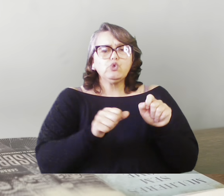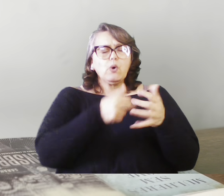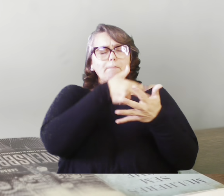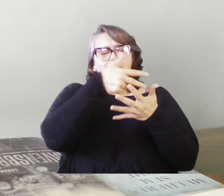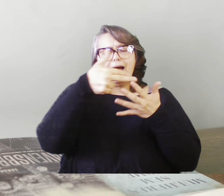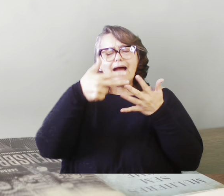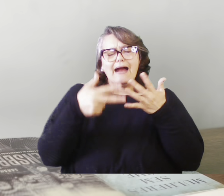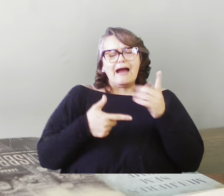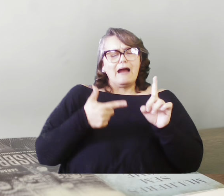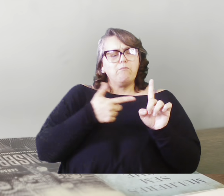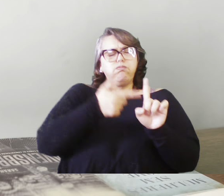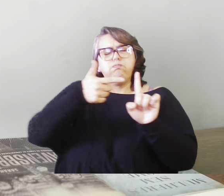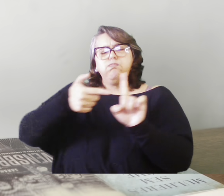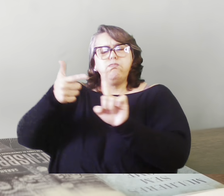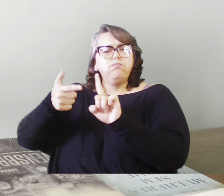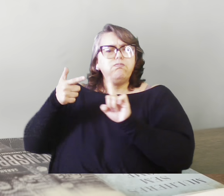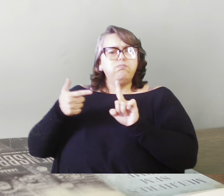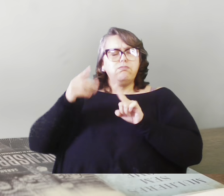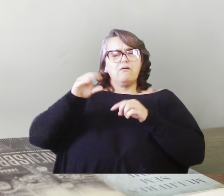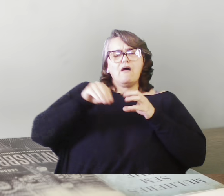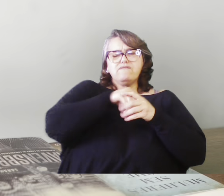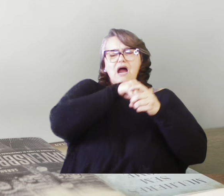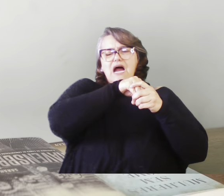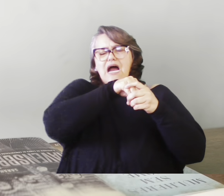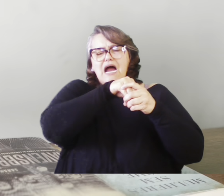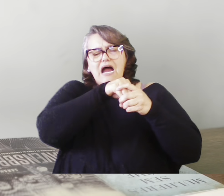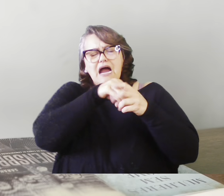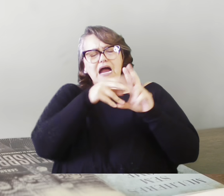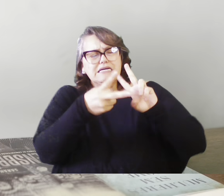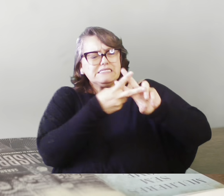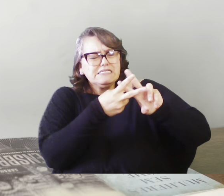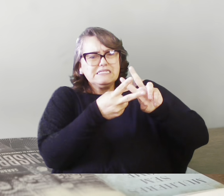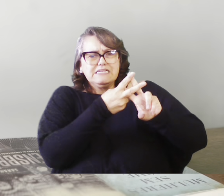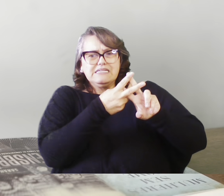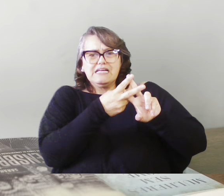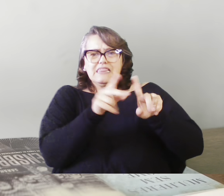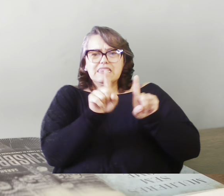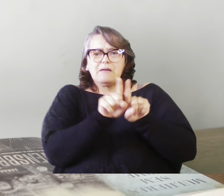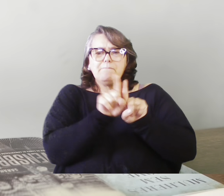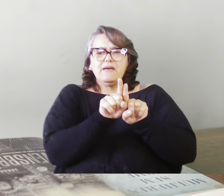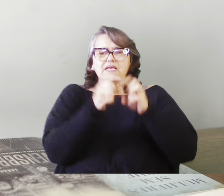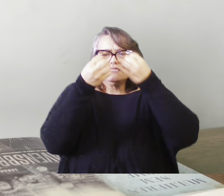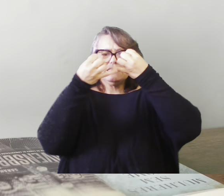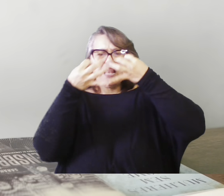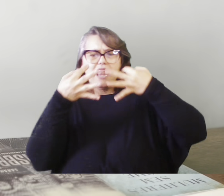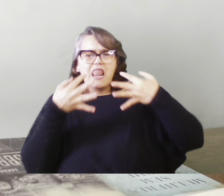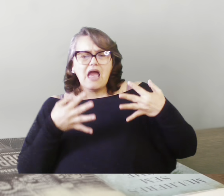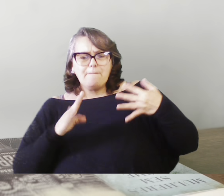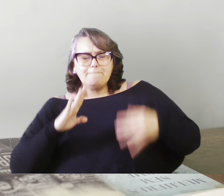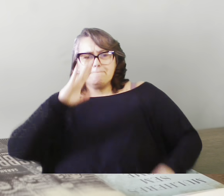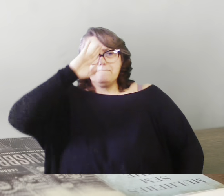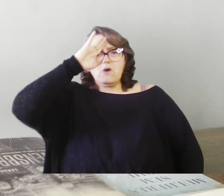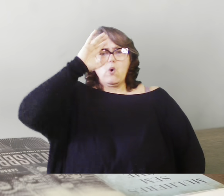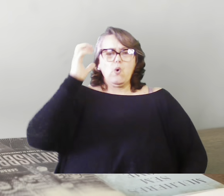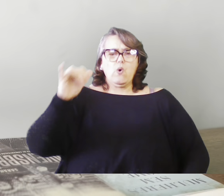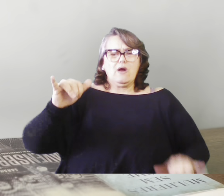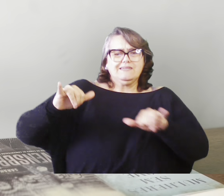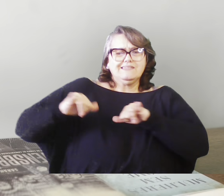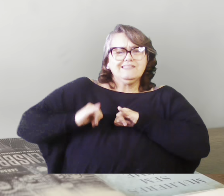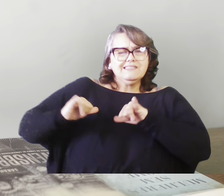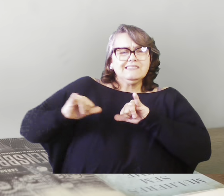toda a série de assassinatos que ocorreram com mulheres naquele presídio e descreve